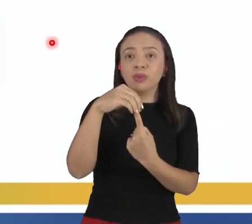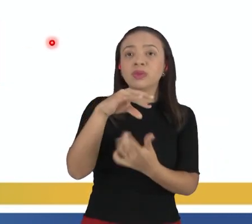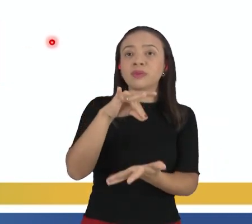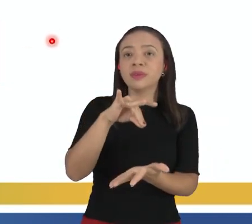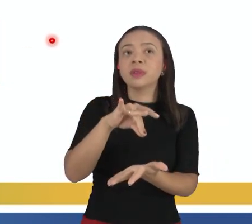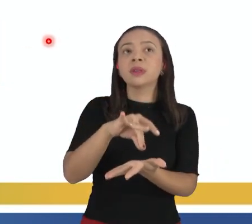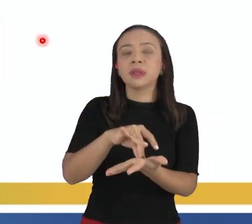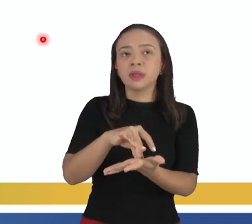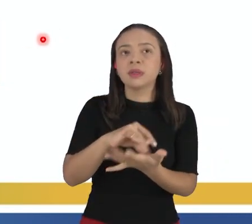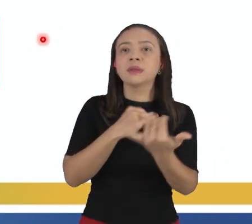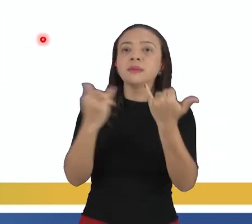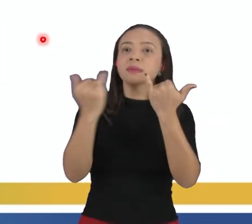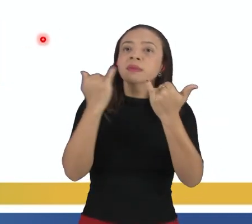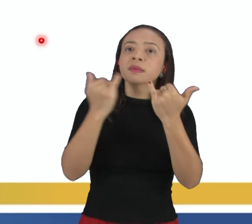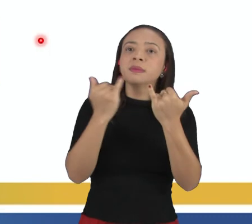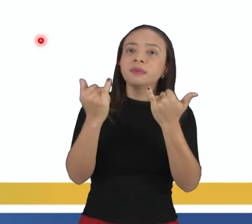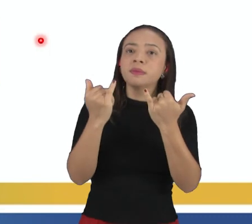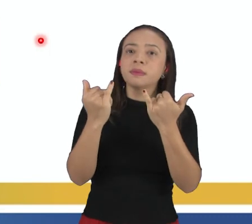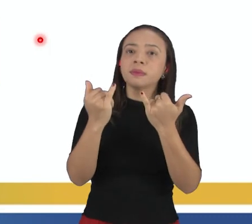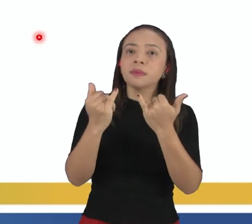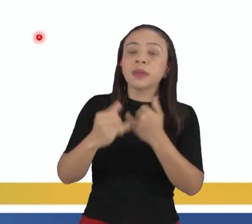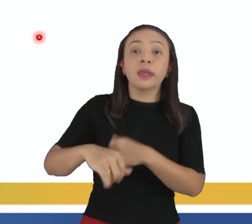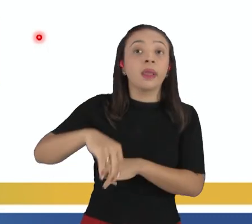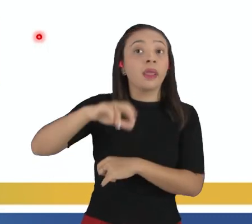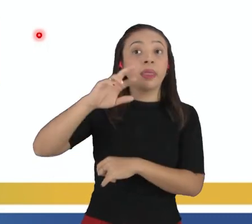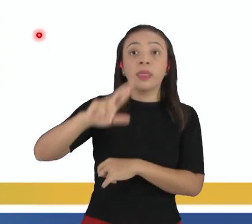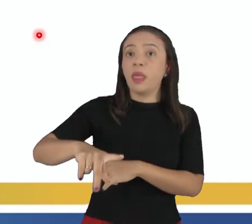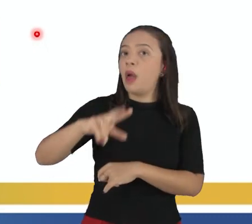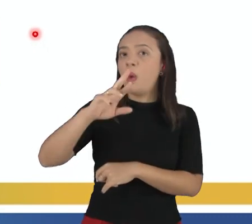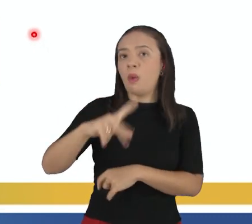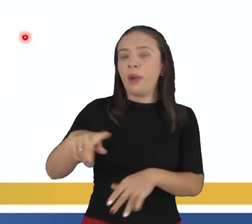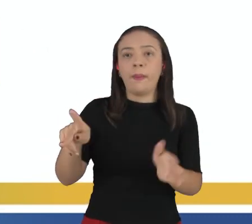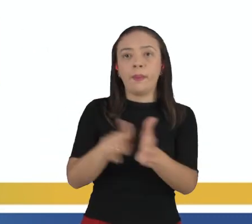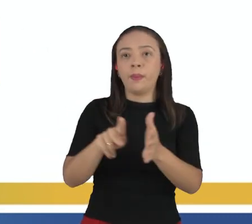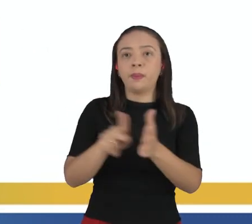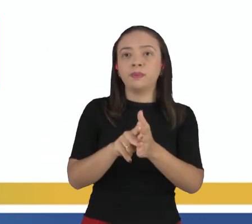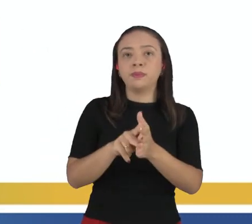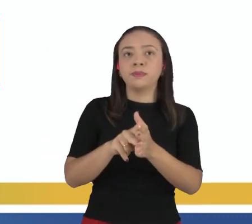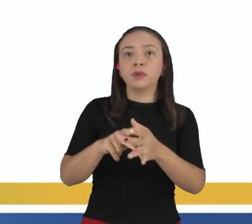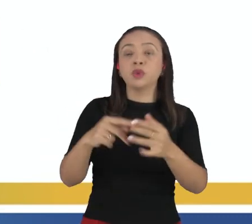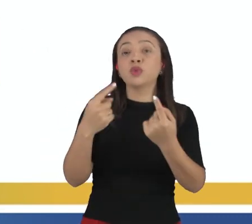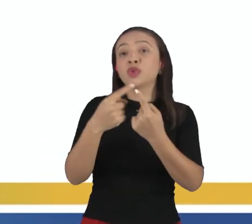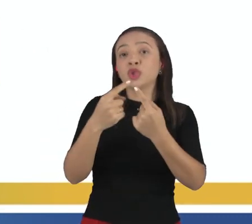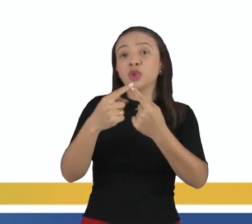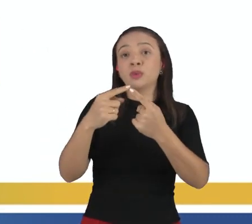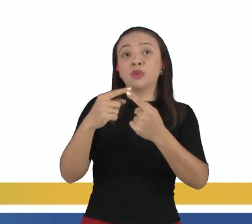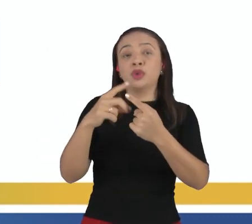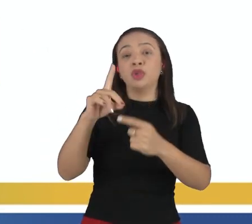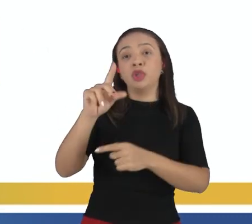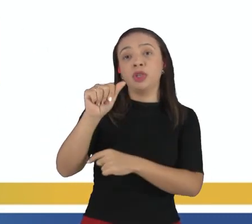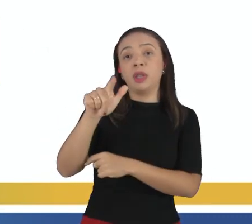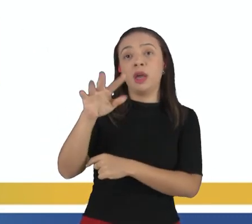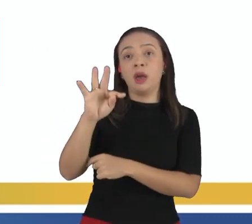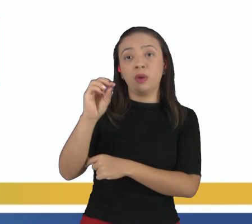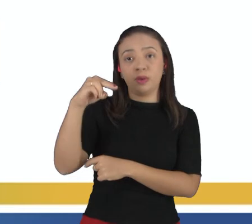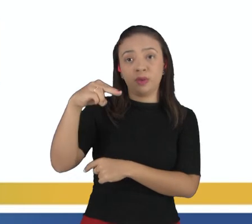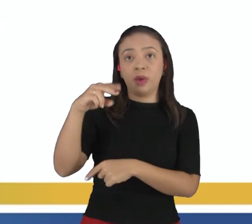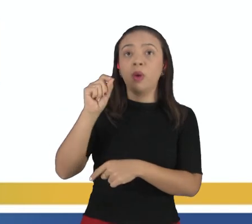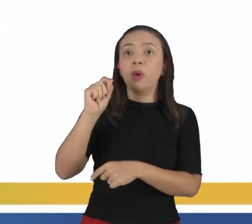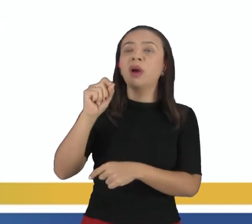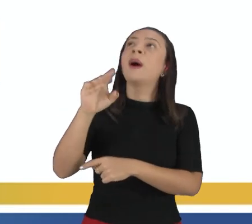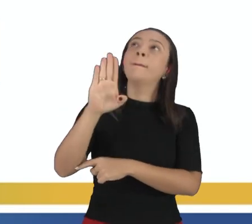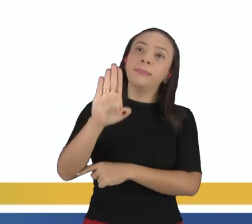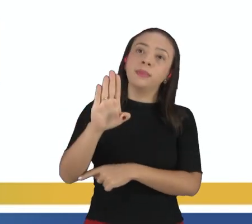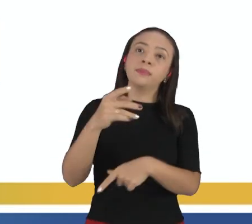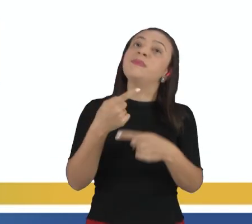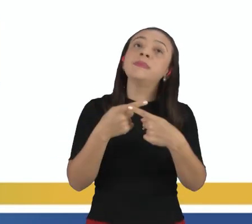o único postulado aqui proposto que não faz parte do modelo atômico de Dalton é a letra D, pois nesse Dalton, relembrando,